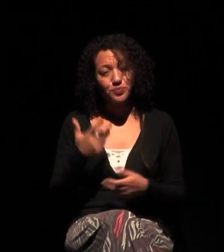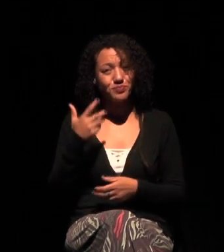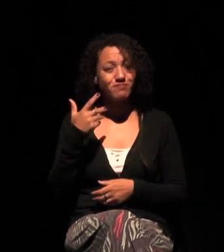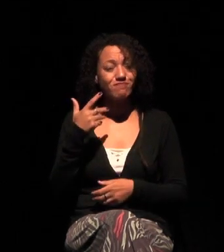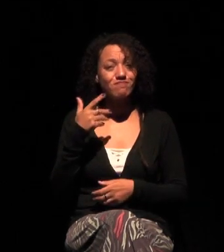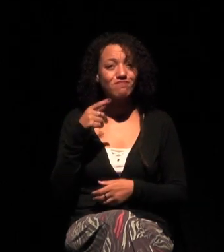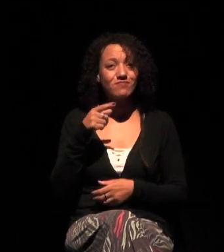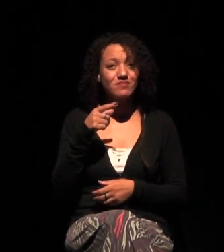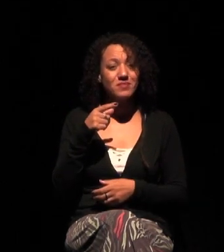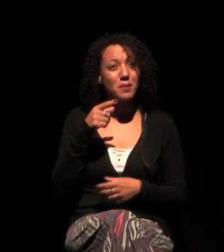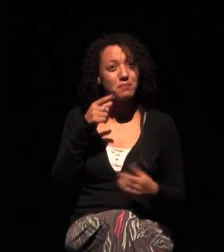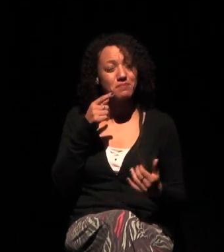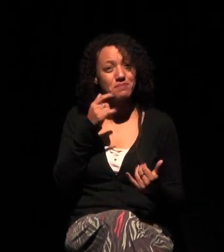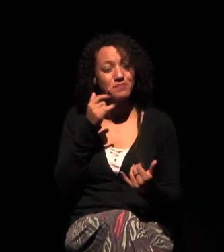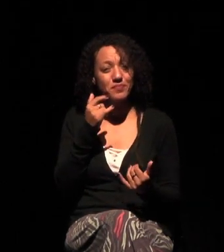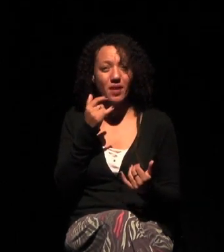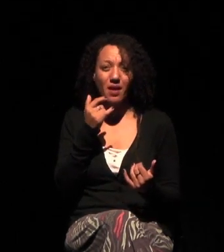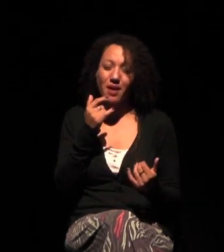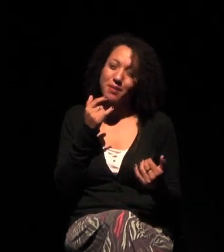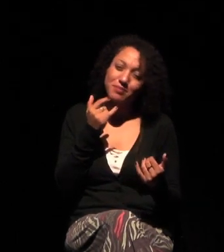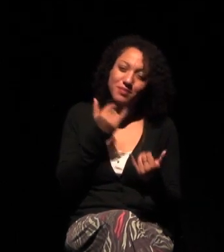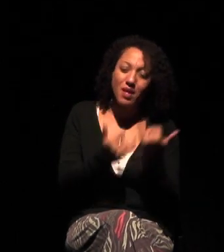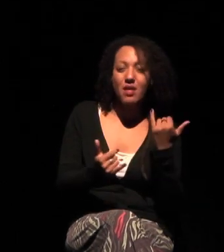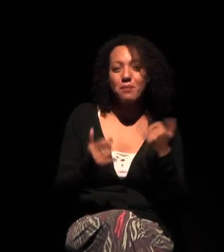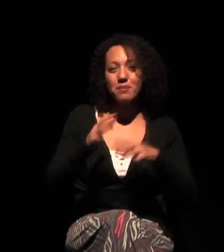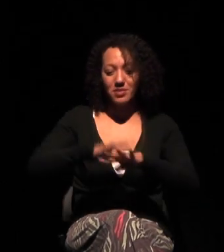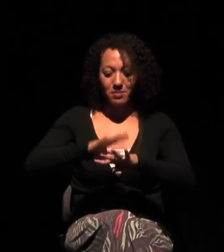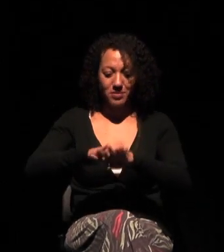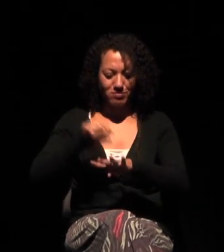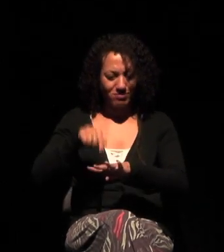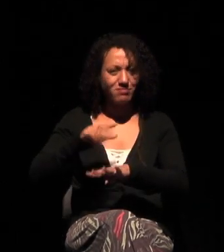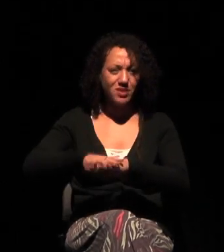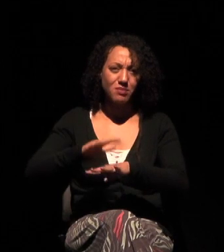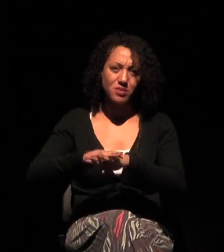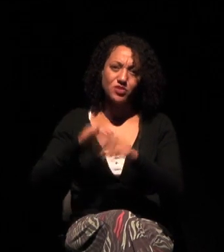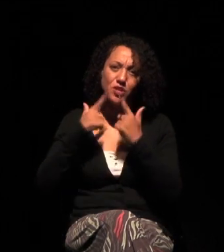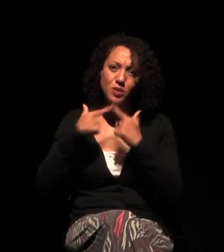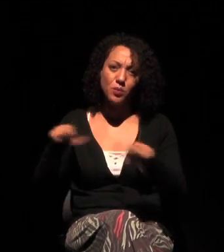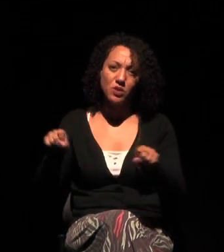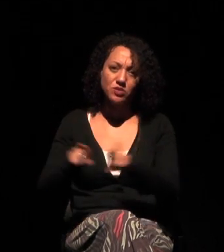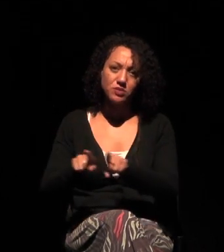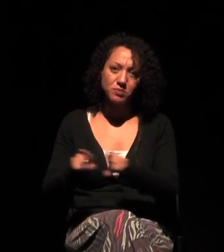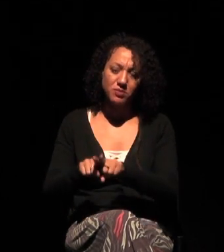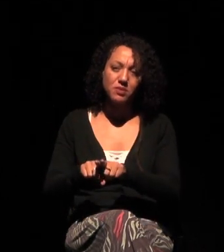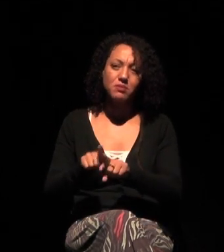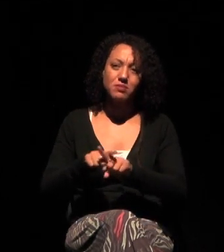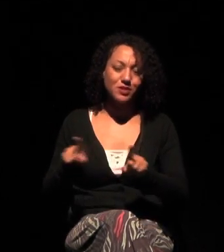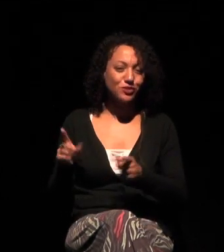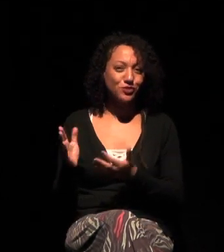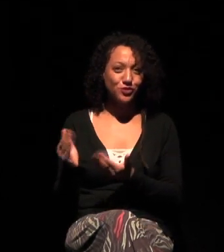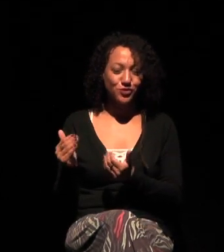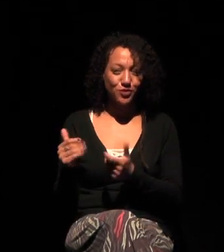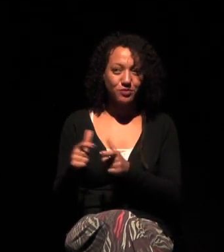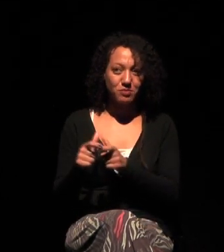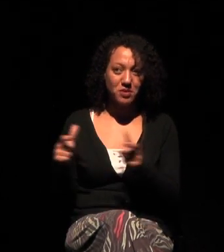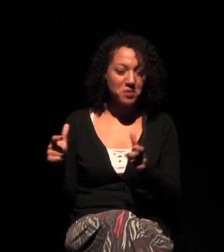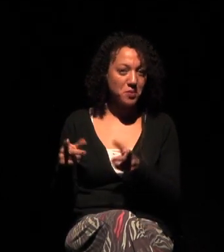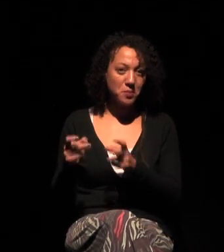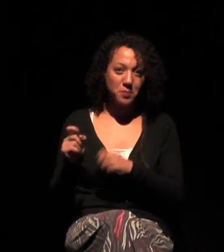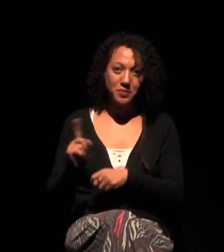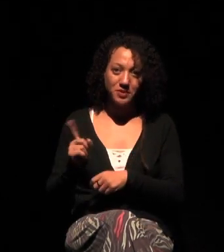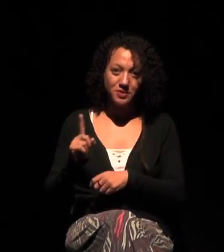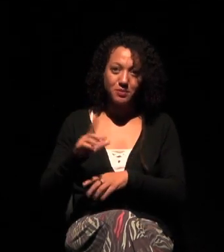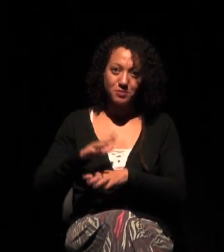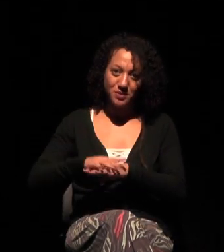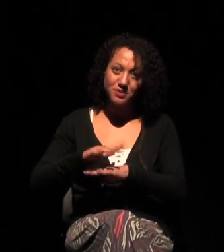muito próximo da matemática de certa forma matemática uma linguagem uma linguagem de que nem todos os nossos jovens percebem isso